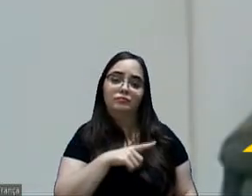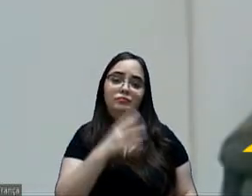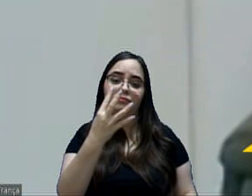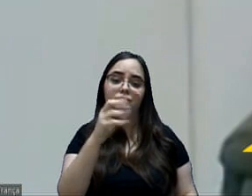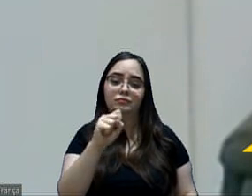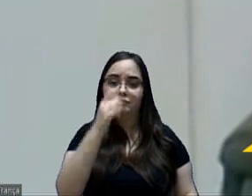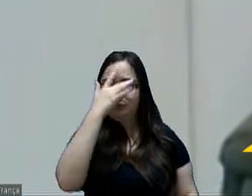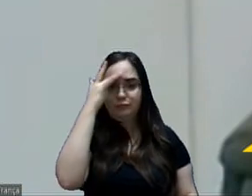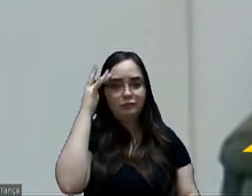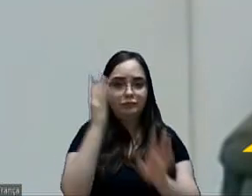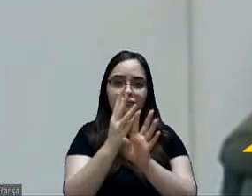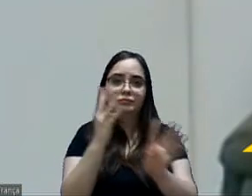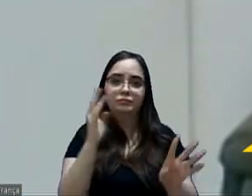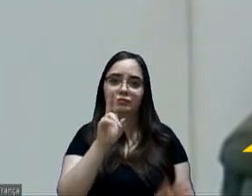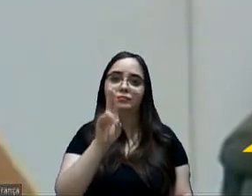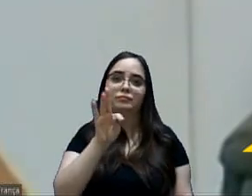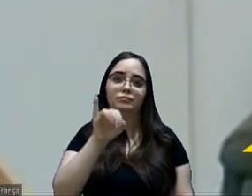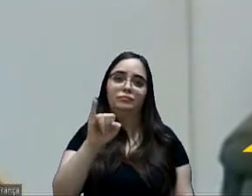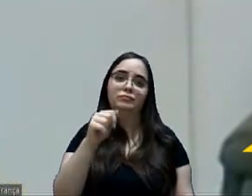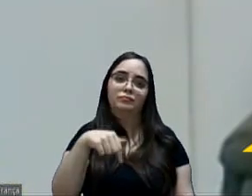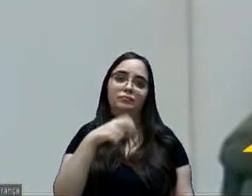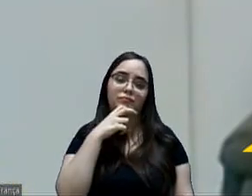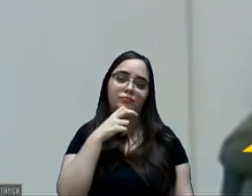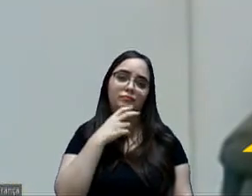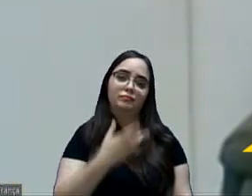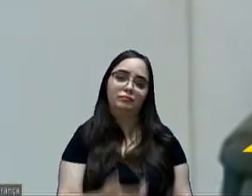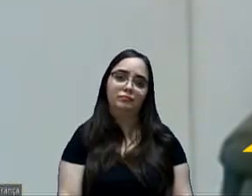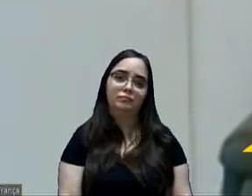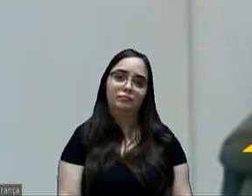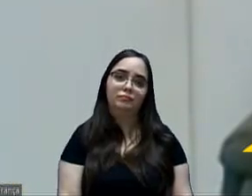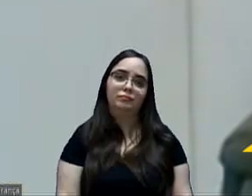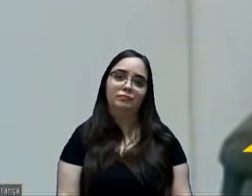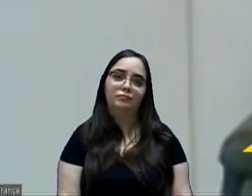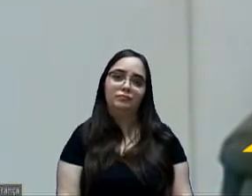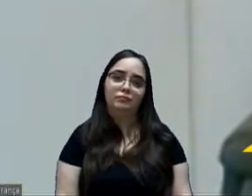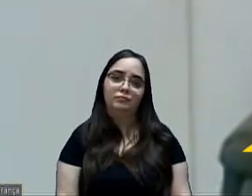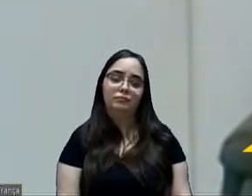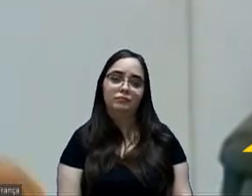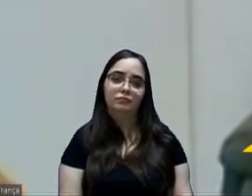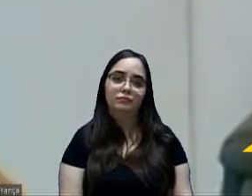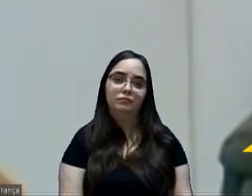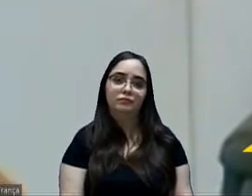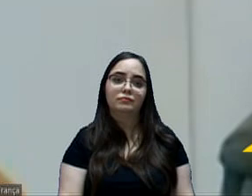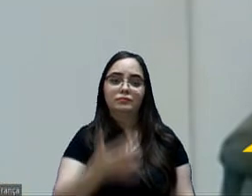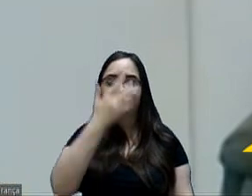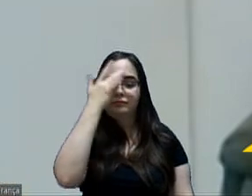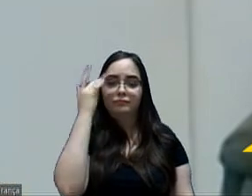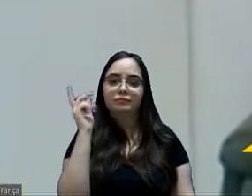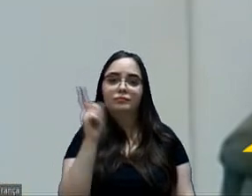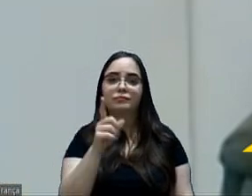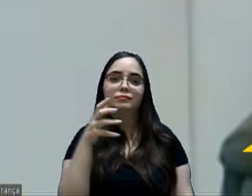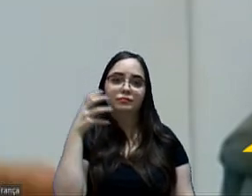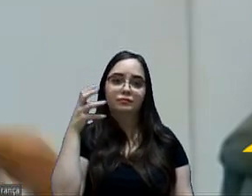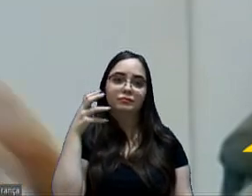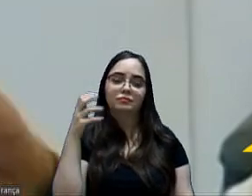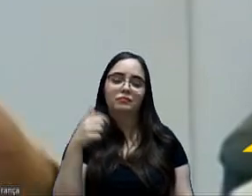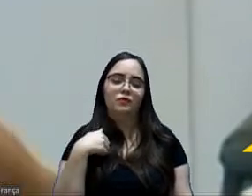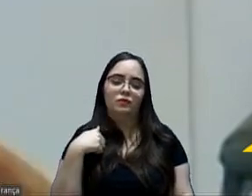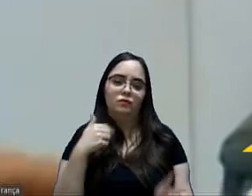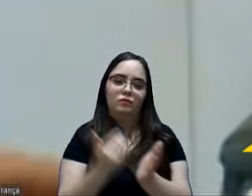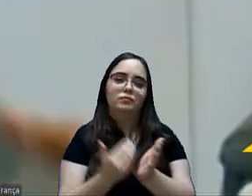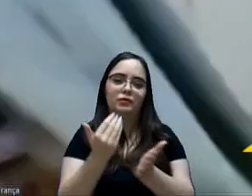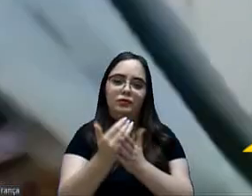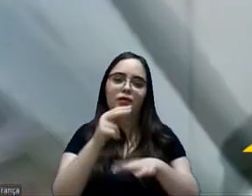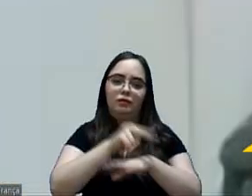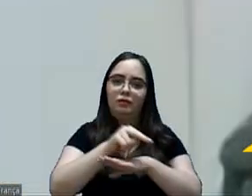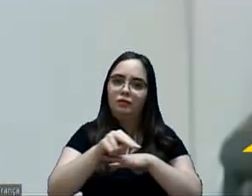na fila por uma UTI em Sorocaba. E aí alguém vai fazer um discurso, dizer que vai aumentar leito, porque vai atender,